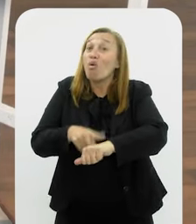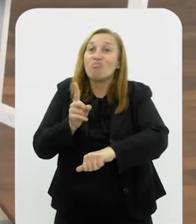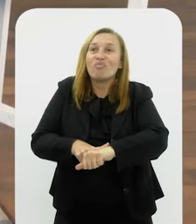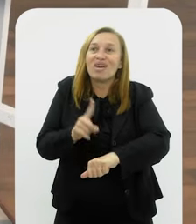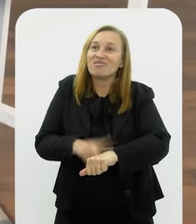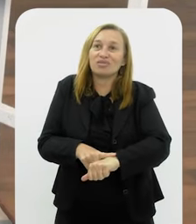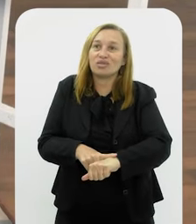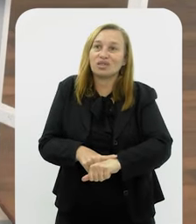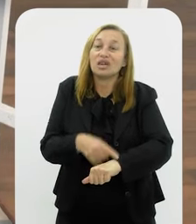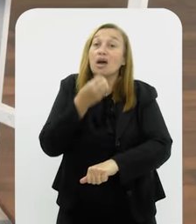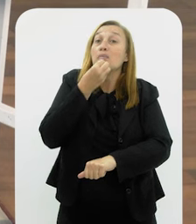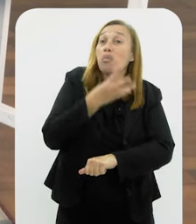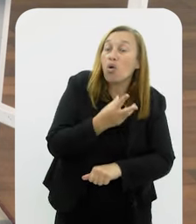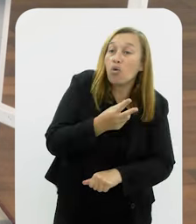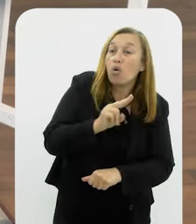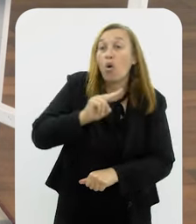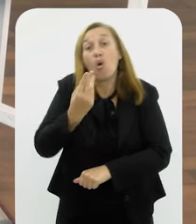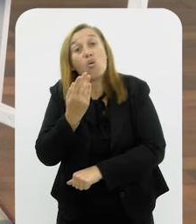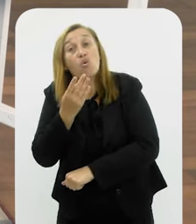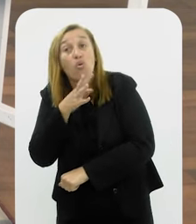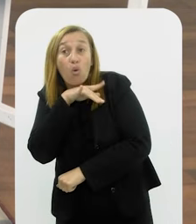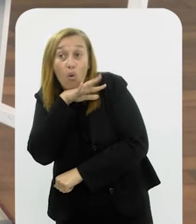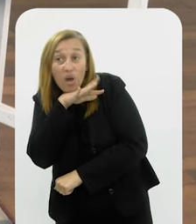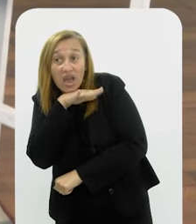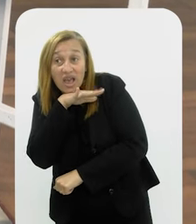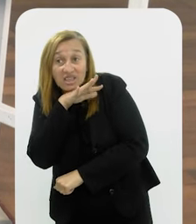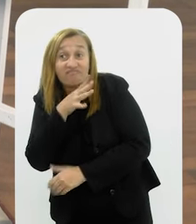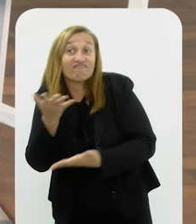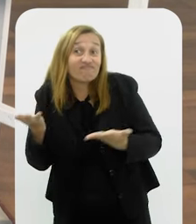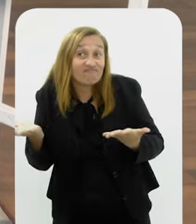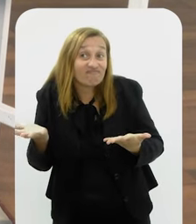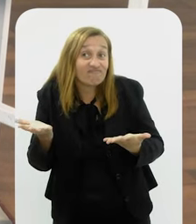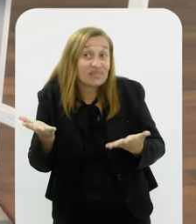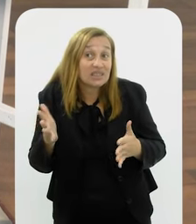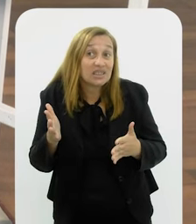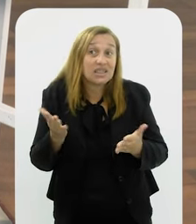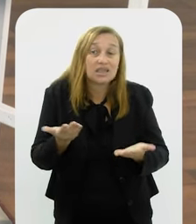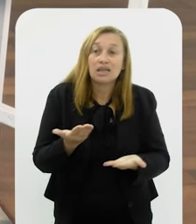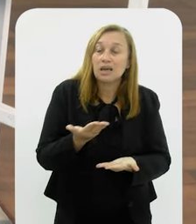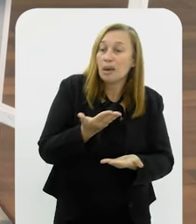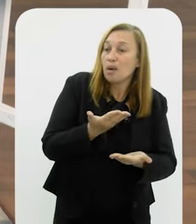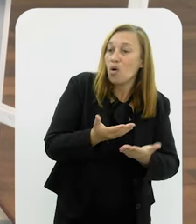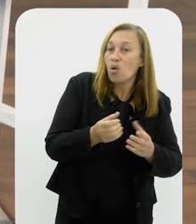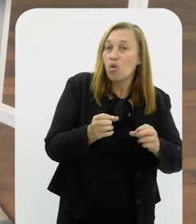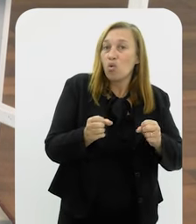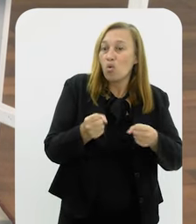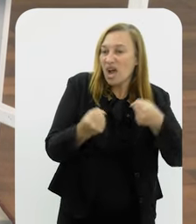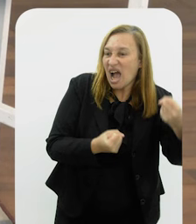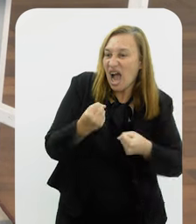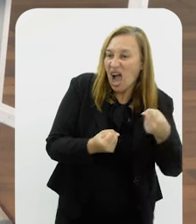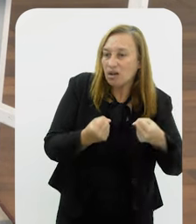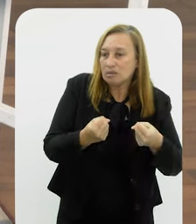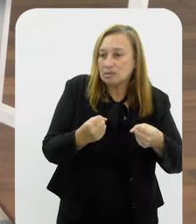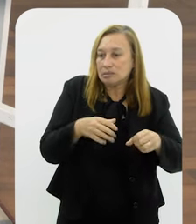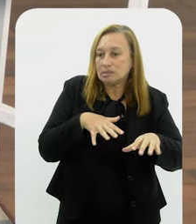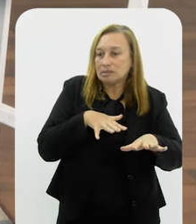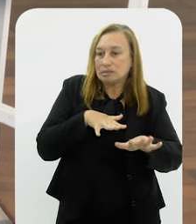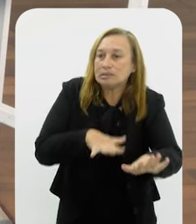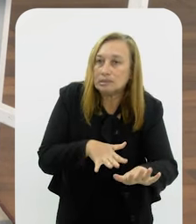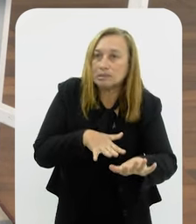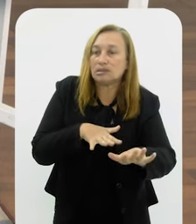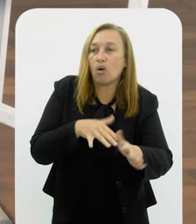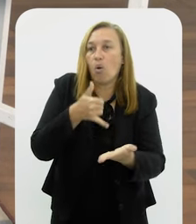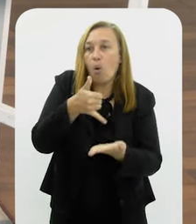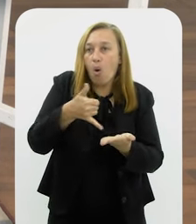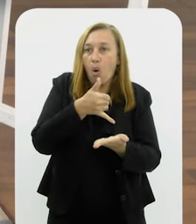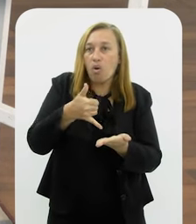naquela hora. Para bom ou para ruim? Para ruim. Você espera carro muito, quebra, não dá em nada. Carro perde freio, carro derrama óleo